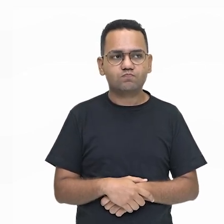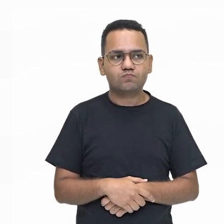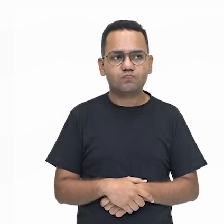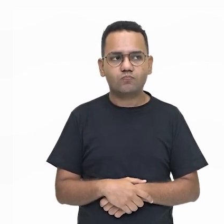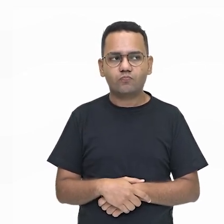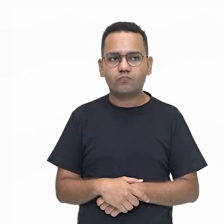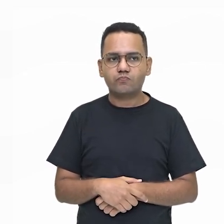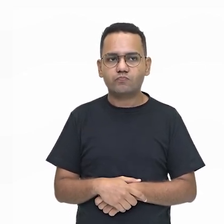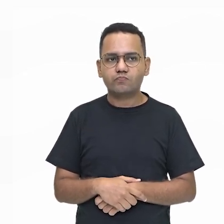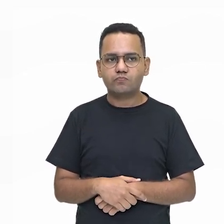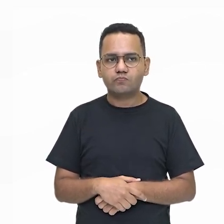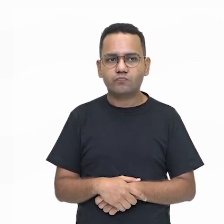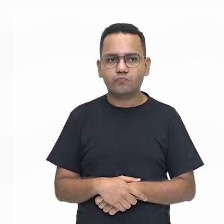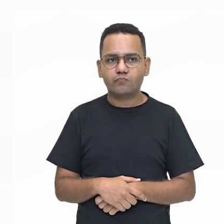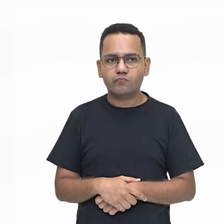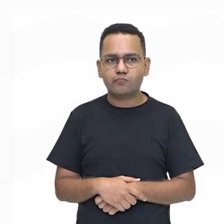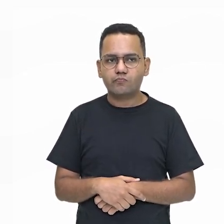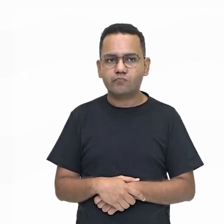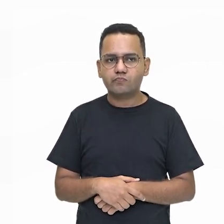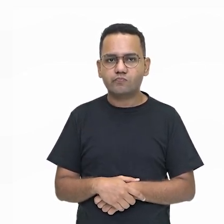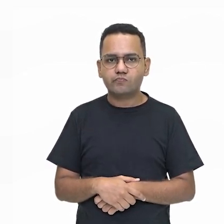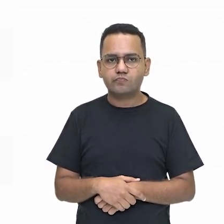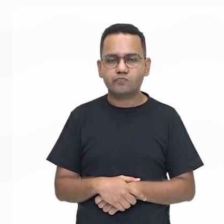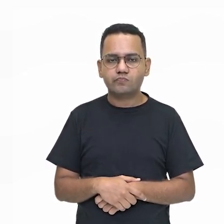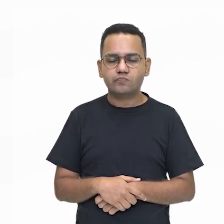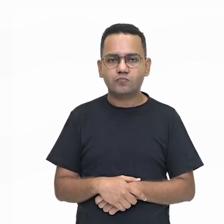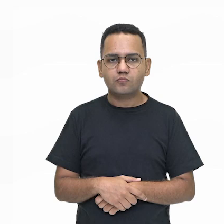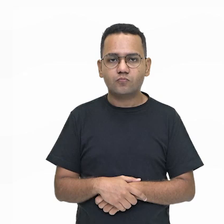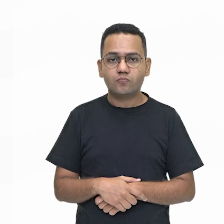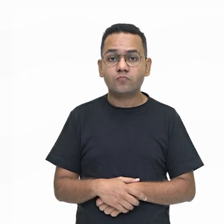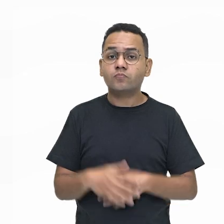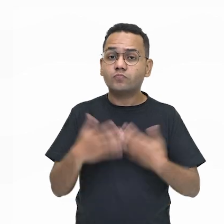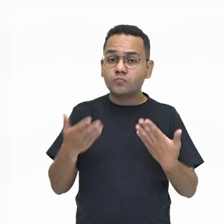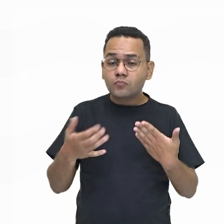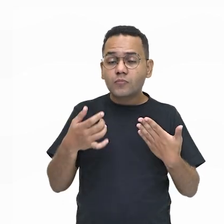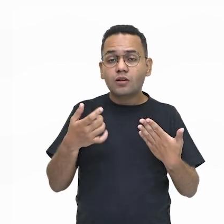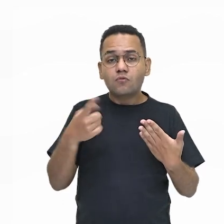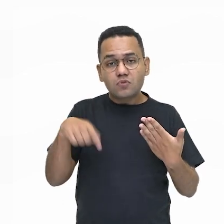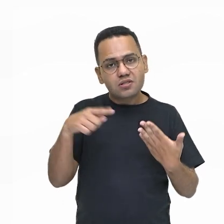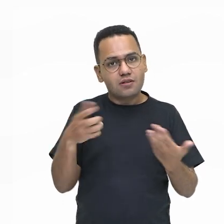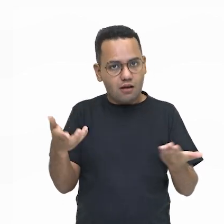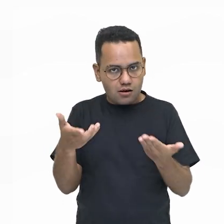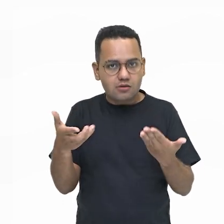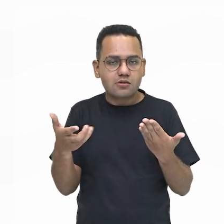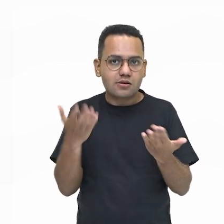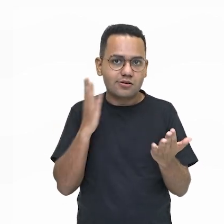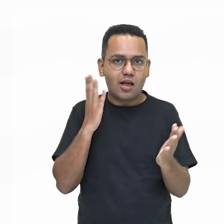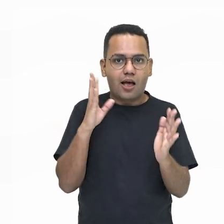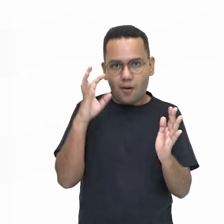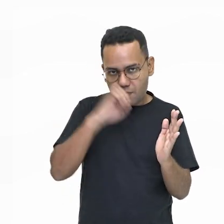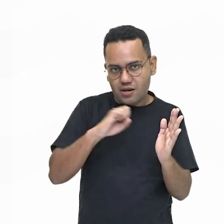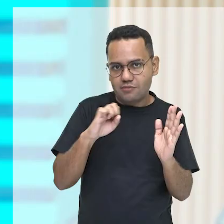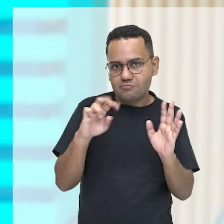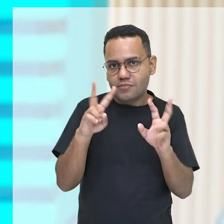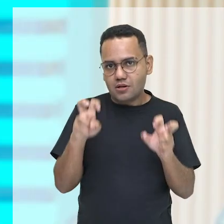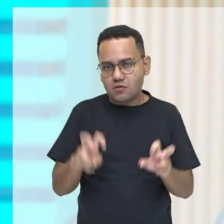procurem se atentar mais para o que vocês comem e também para a atividade